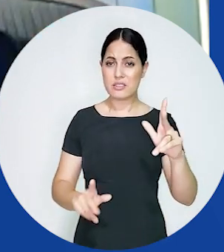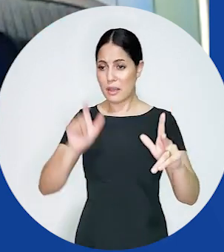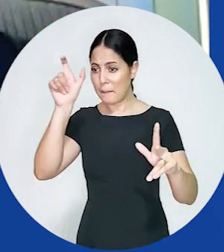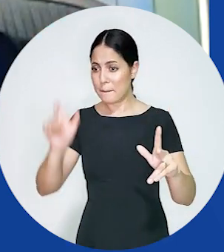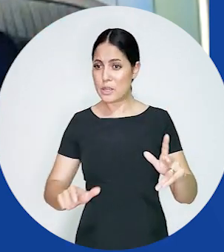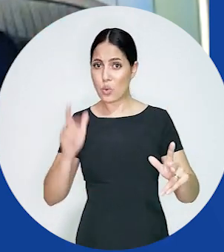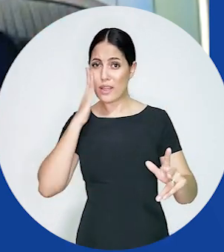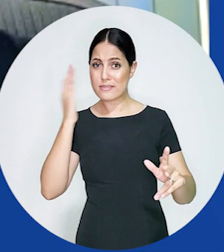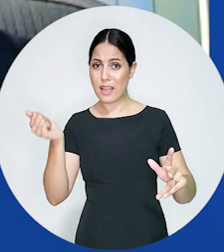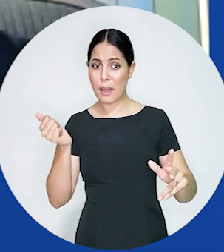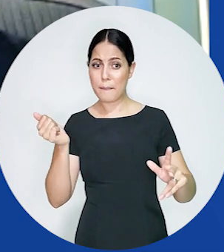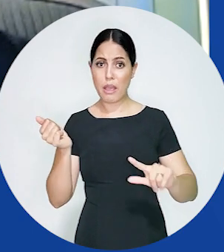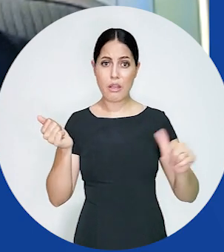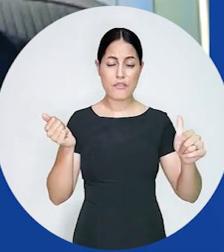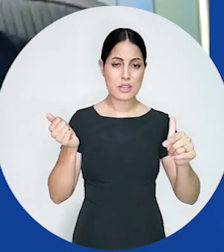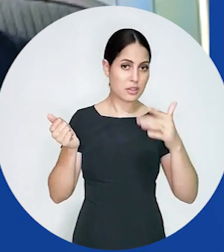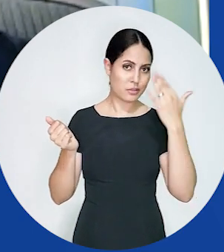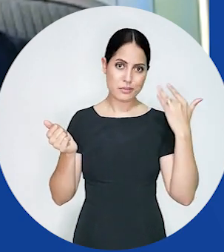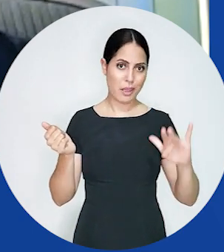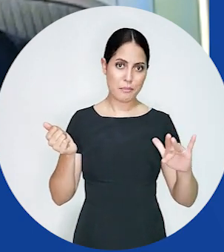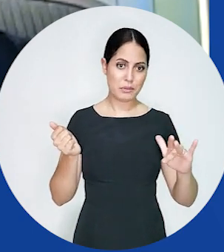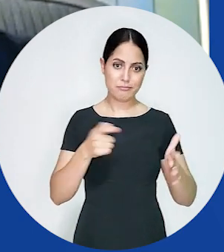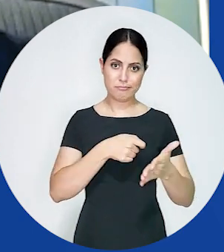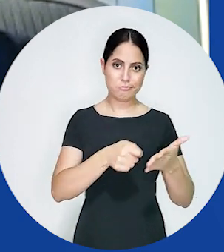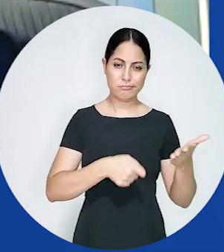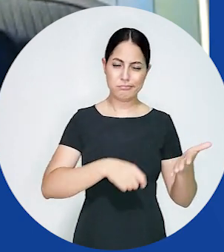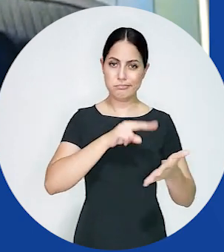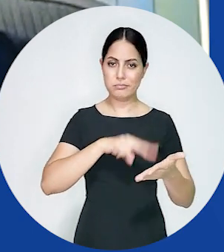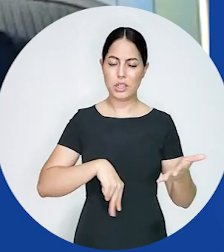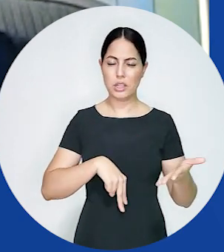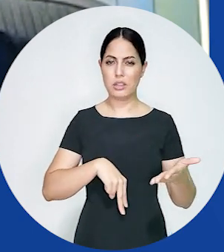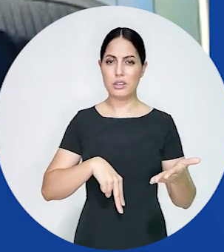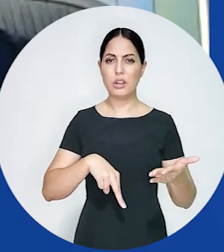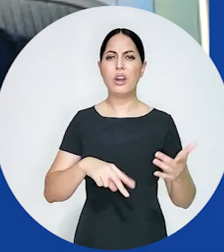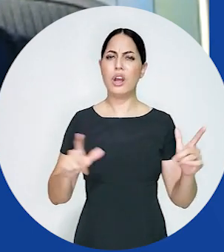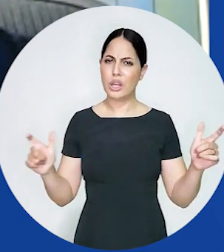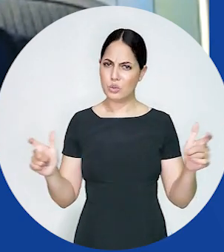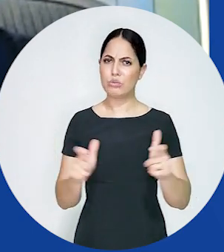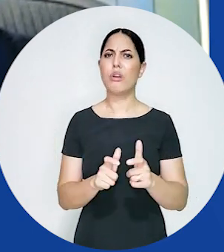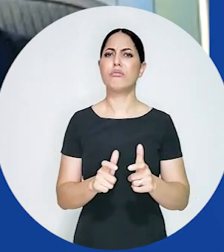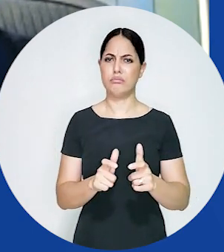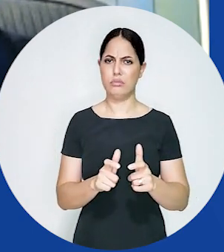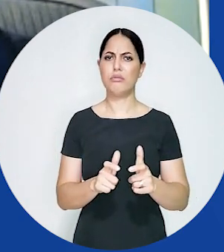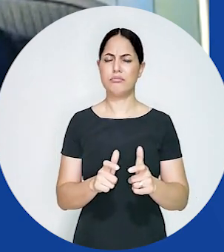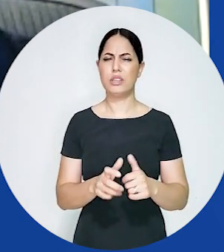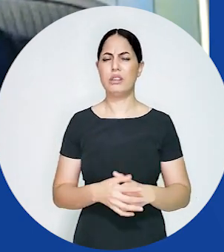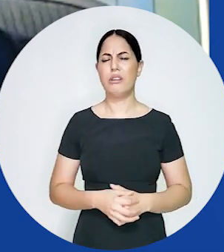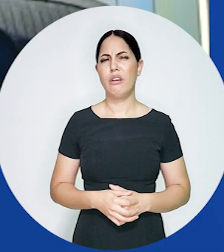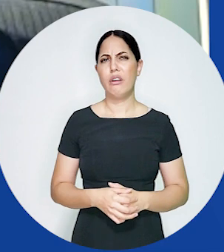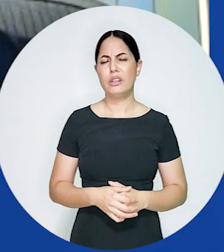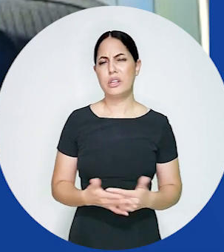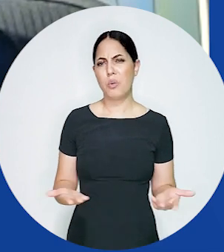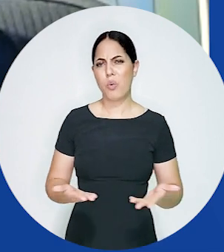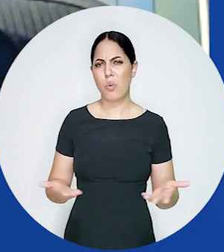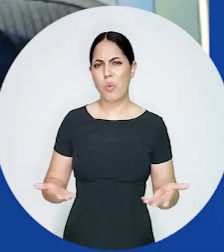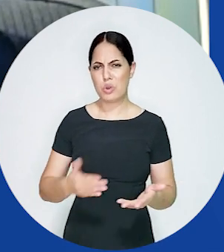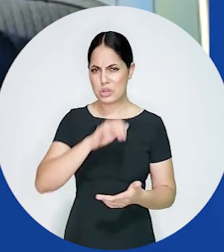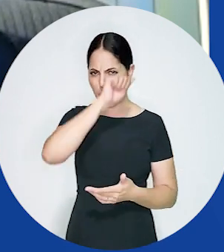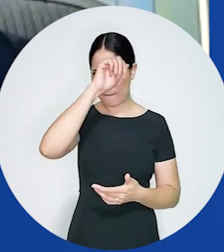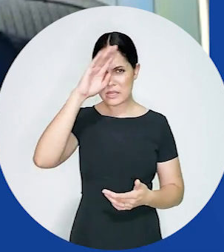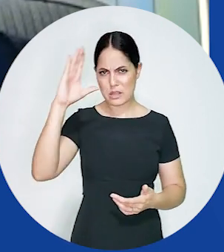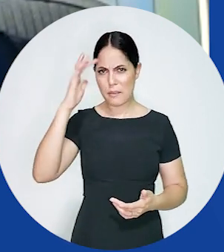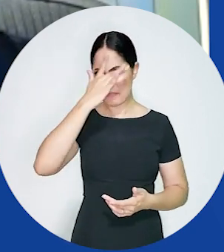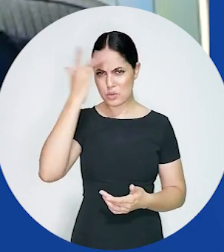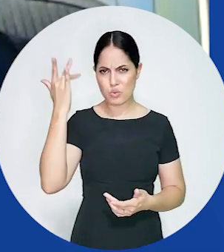tão grande entre quem sabe e quem não sabe. Diminuiu. Né? Eu não sou negativo no que diz respeito à educação. Acho que a